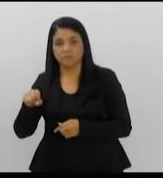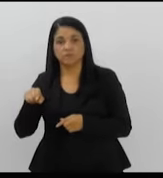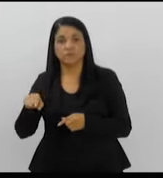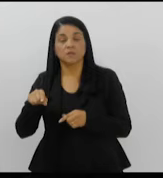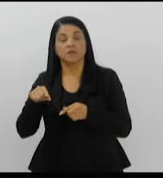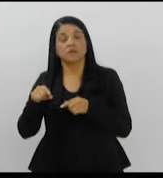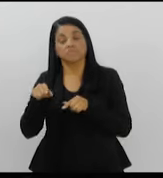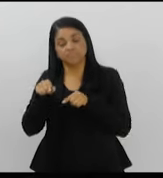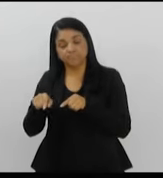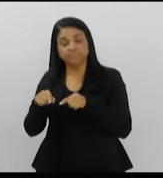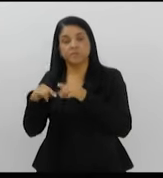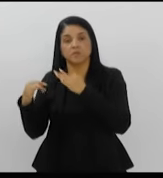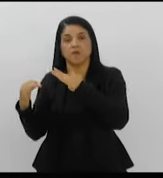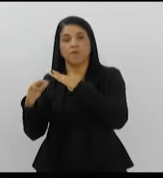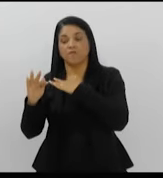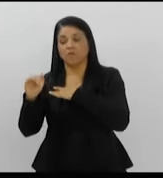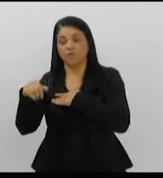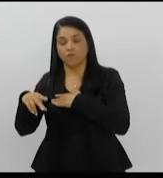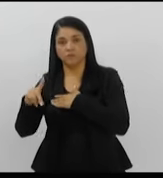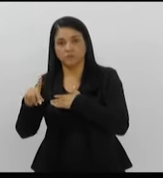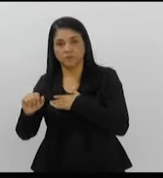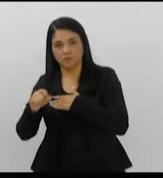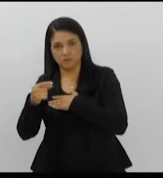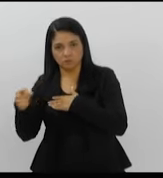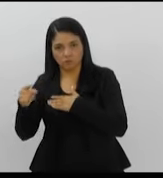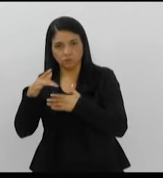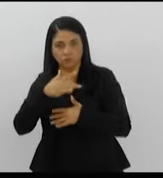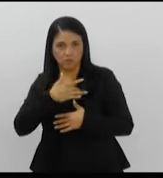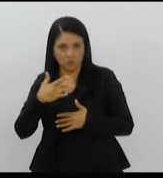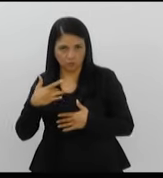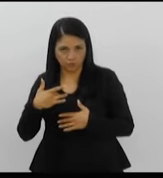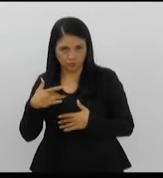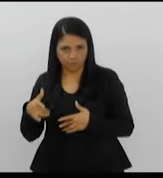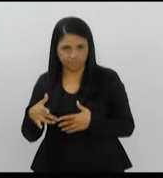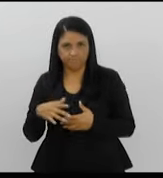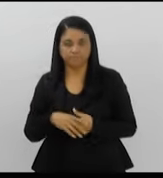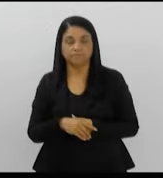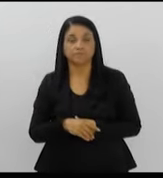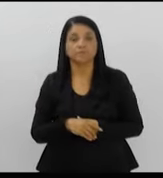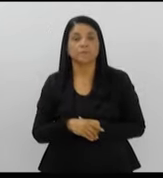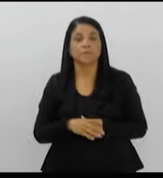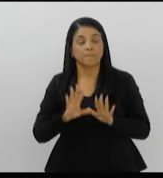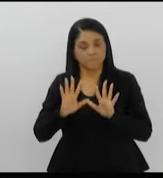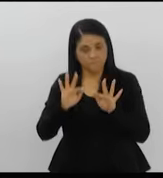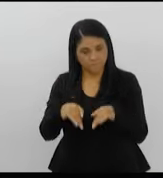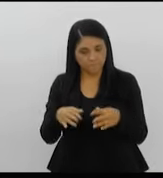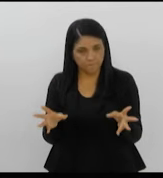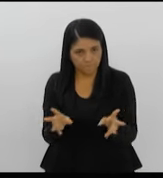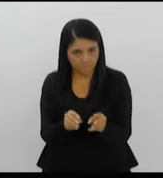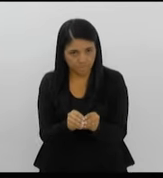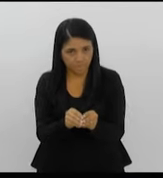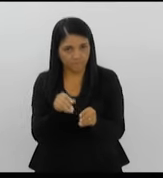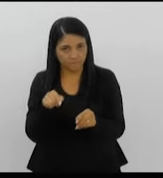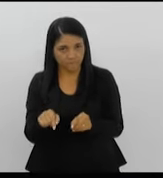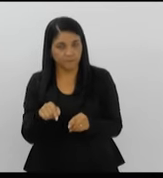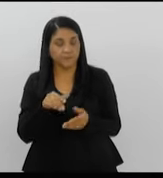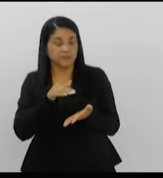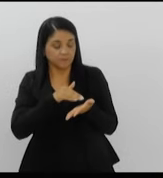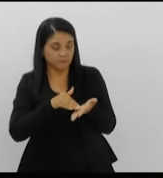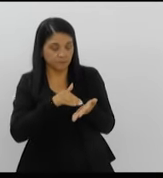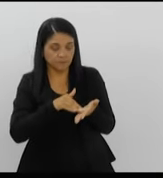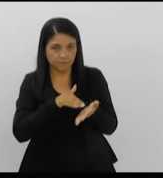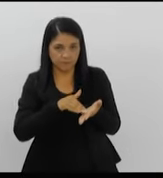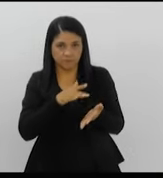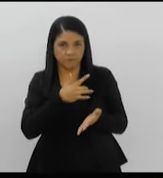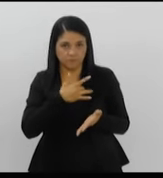Fundação Saúde. Para terminar, eu quero dizer o seguinte: nesse expediente da Secretaria de